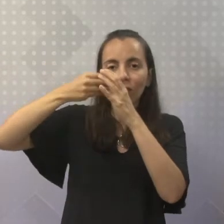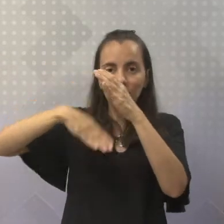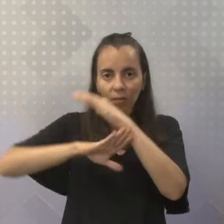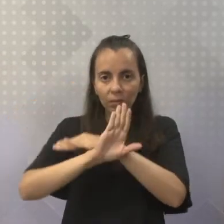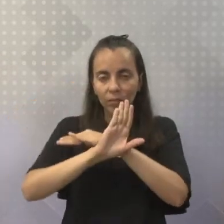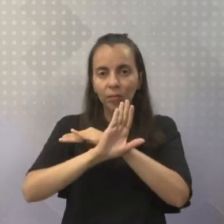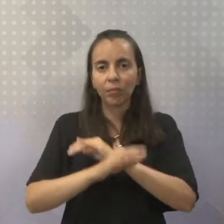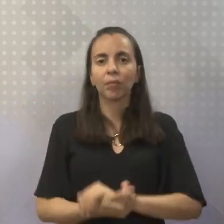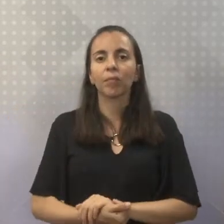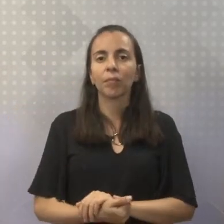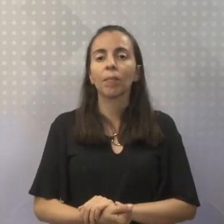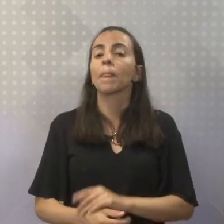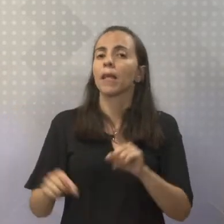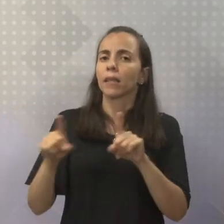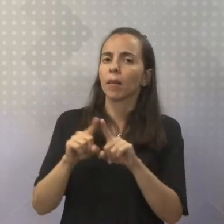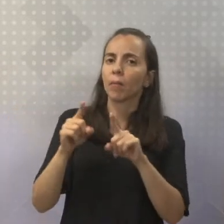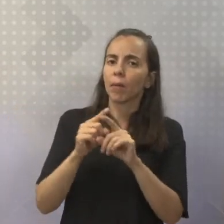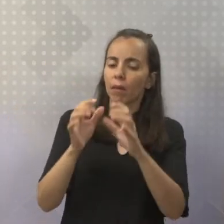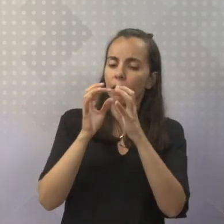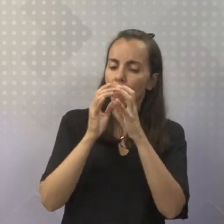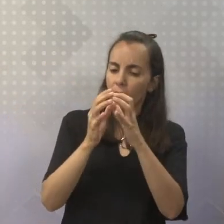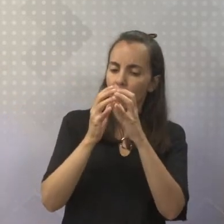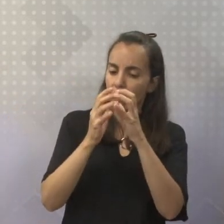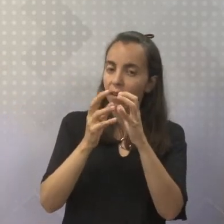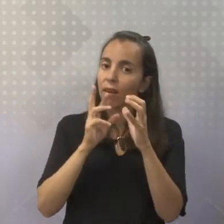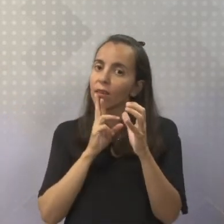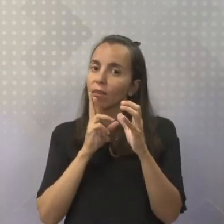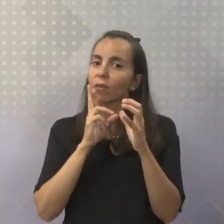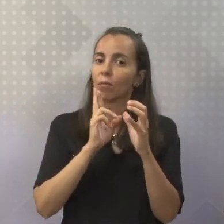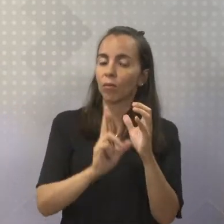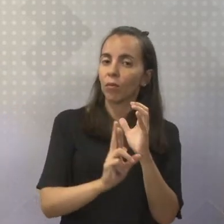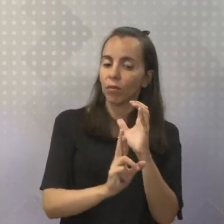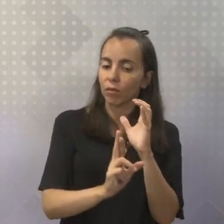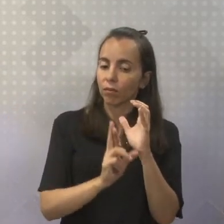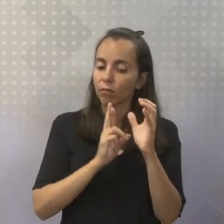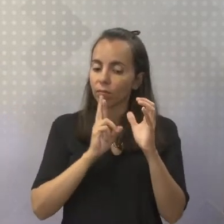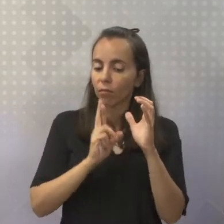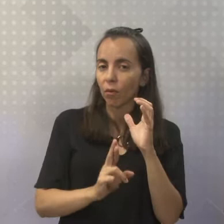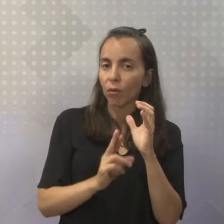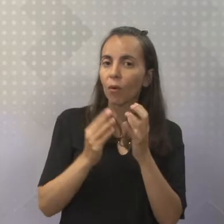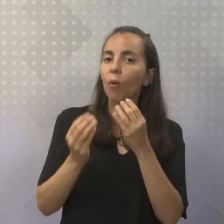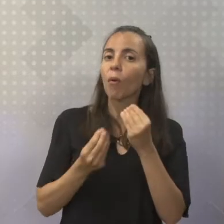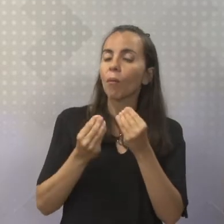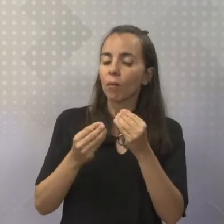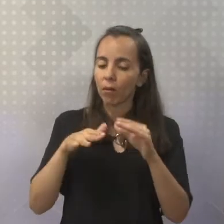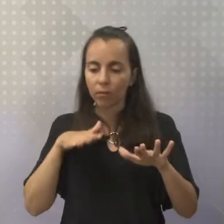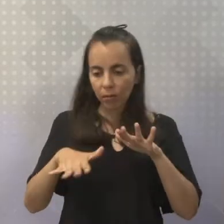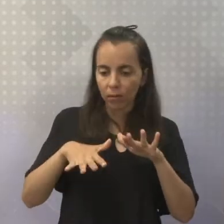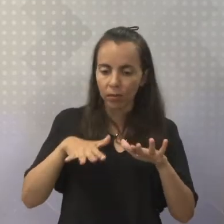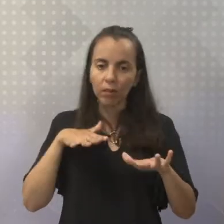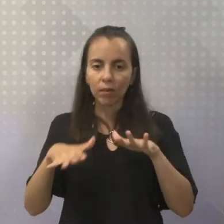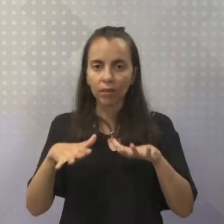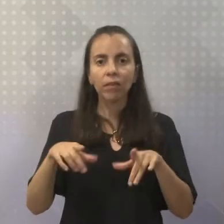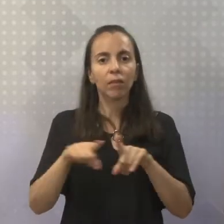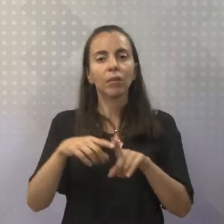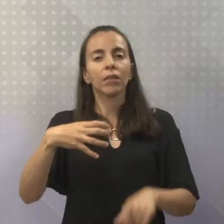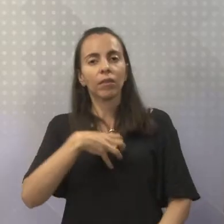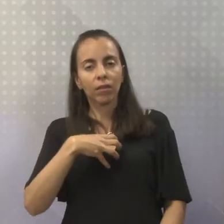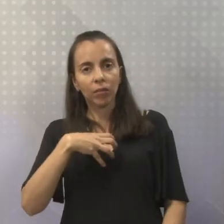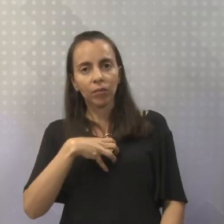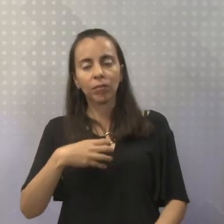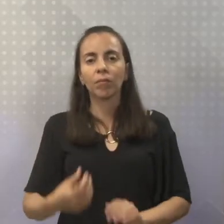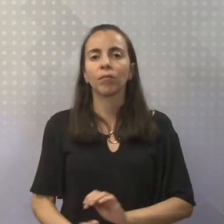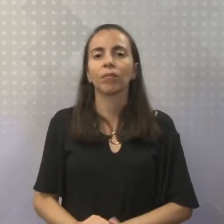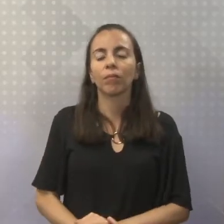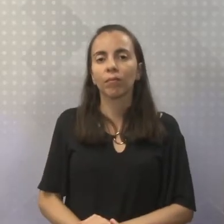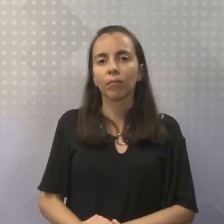ele elabora respostas, as quais podem ser dadas na forma de movimento, de sensações, né?